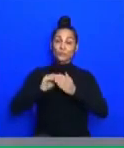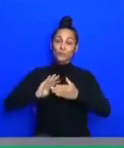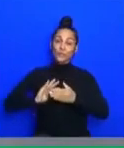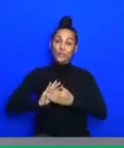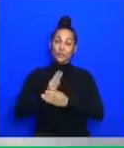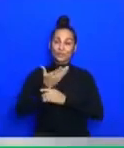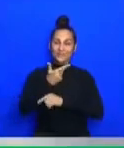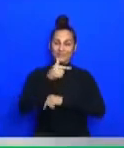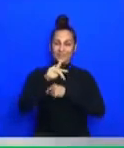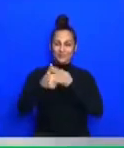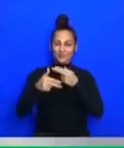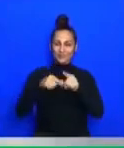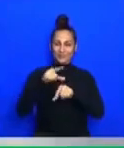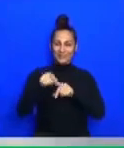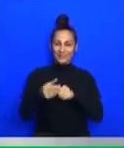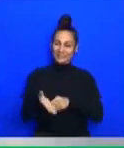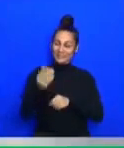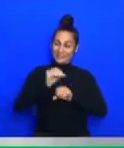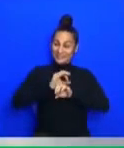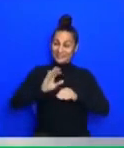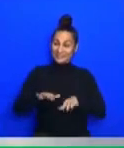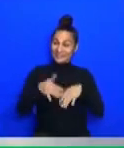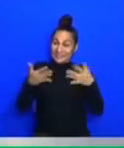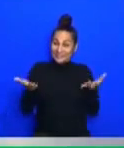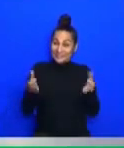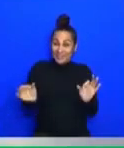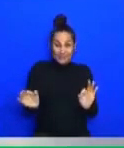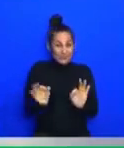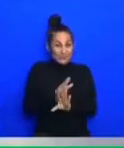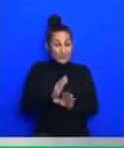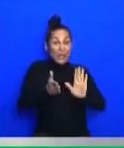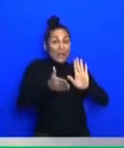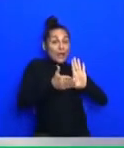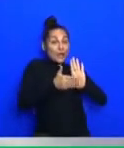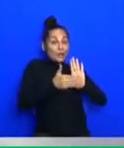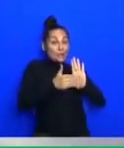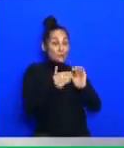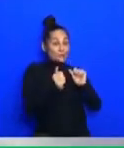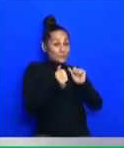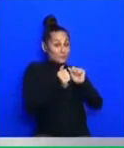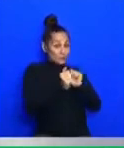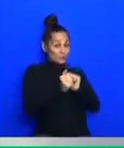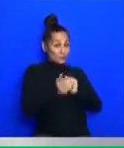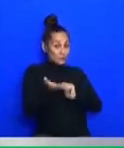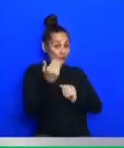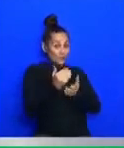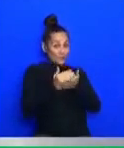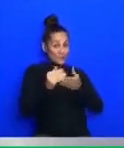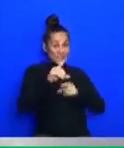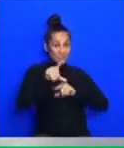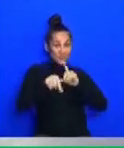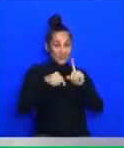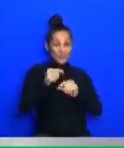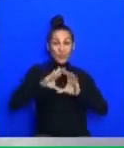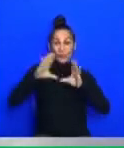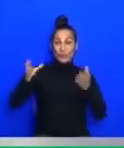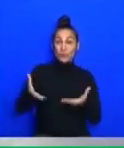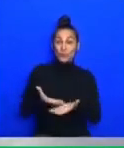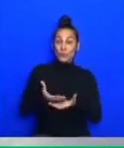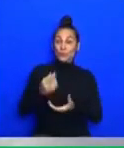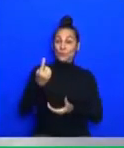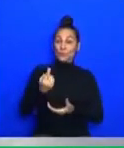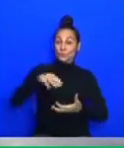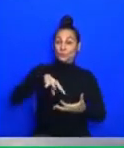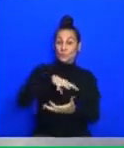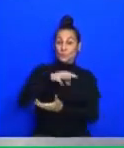cada passo aqui do nosso sorteio. Então, está tudo pronto, apostas em mãos, vamos começar o sorteio. Nosso Globo número